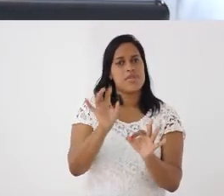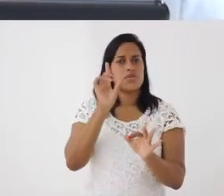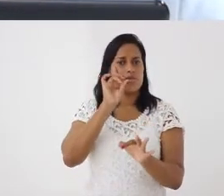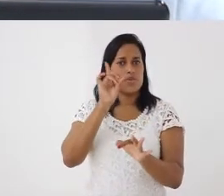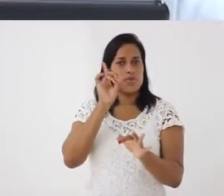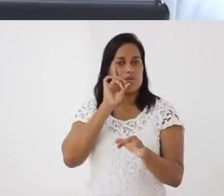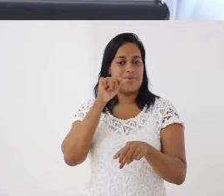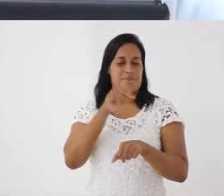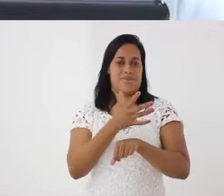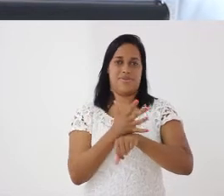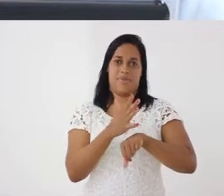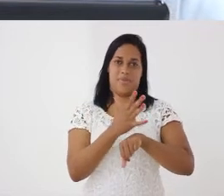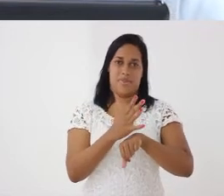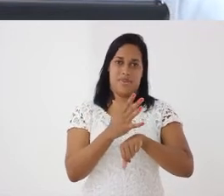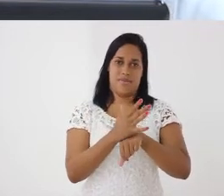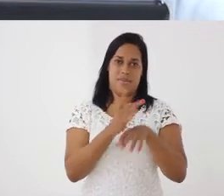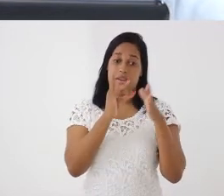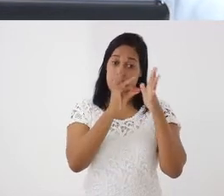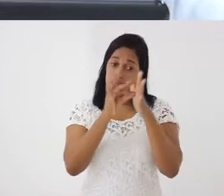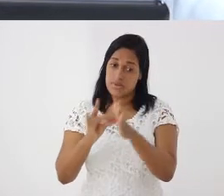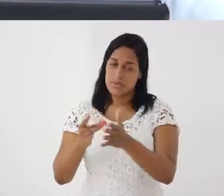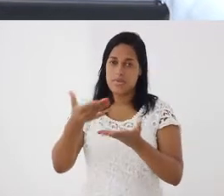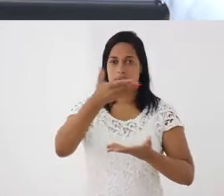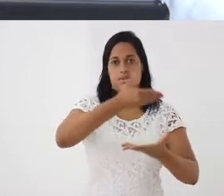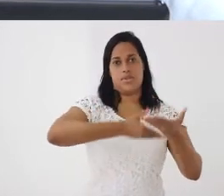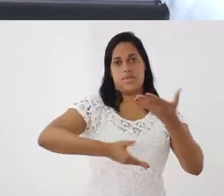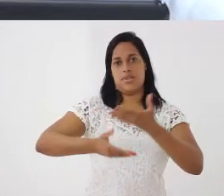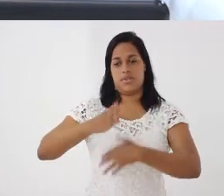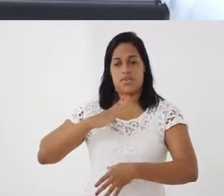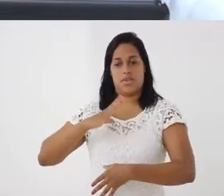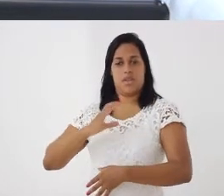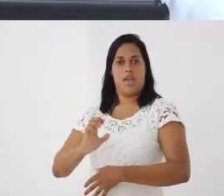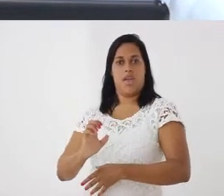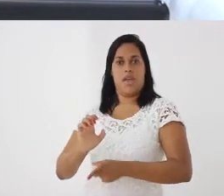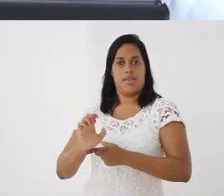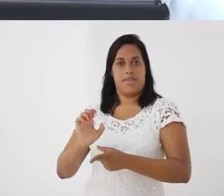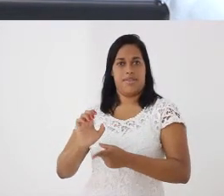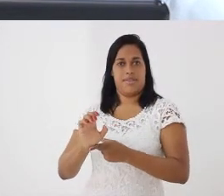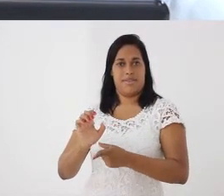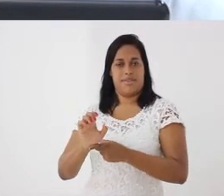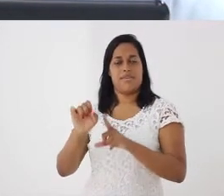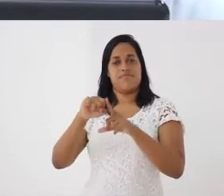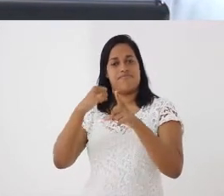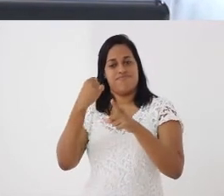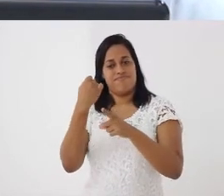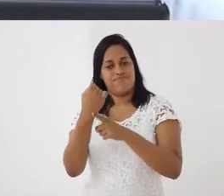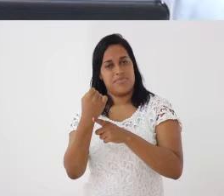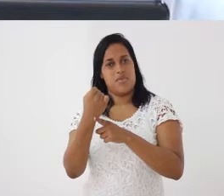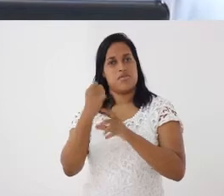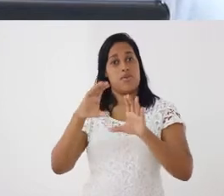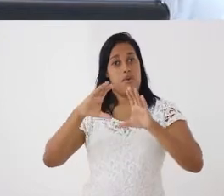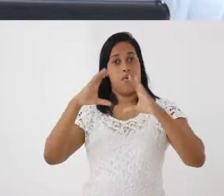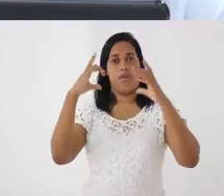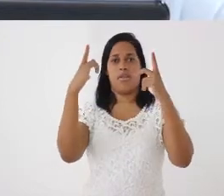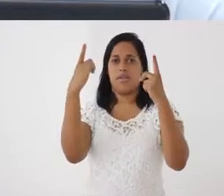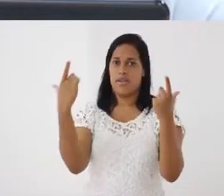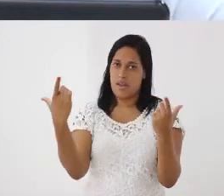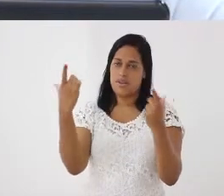dia essa prática, estabelecendo relações éticas e transparentes com todos